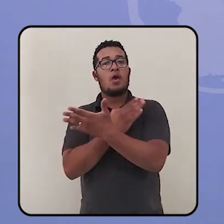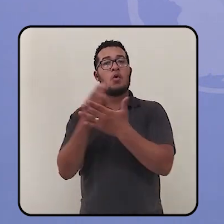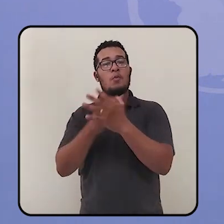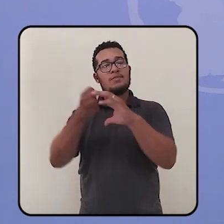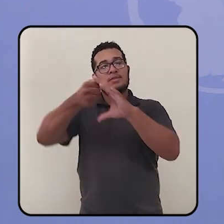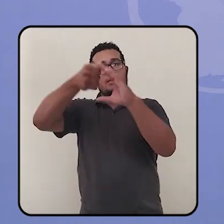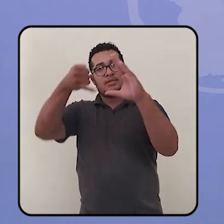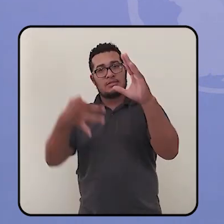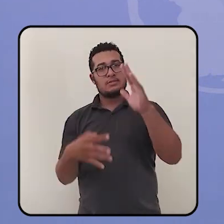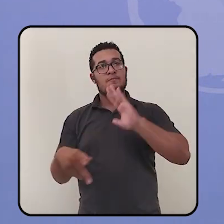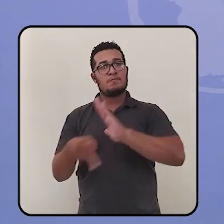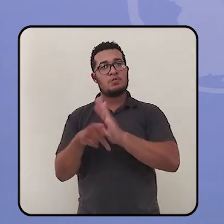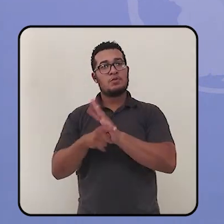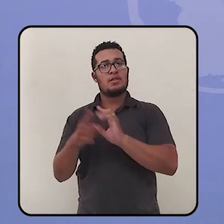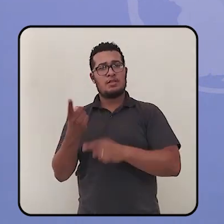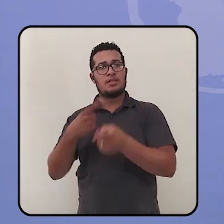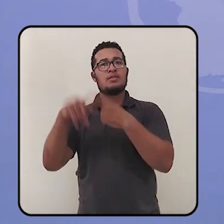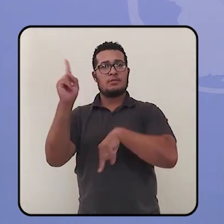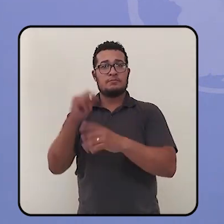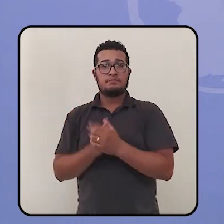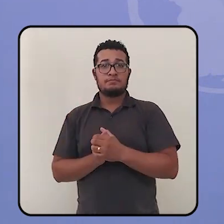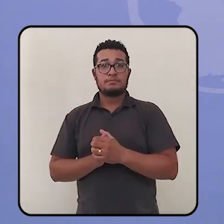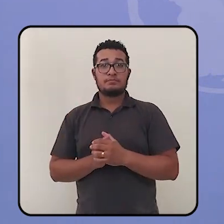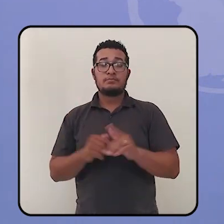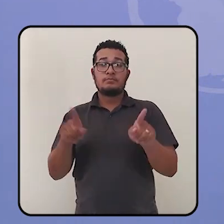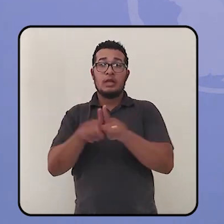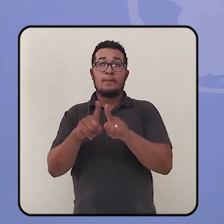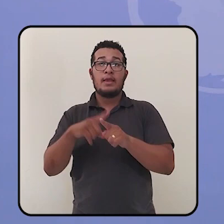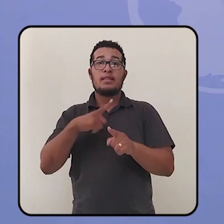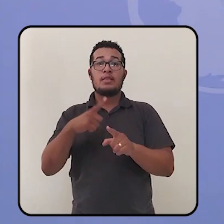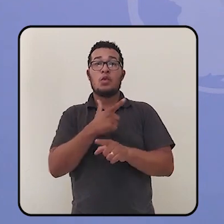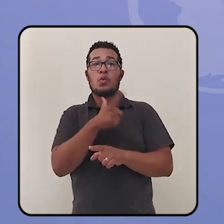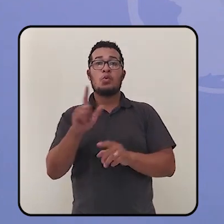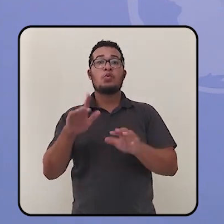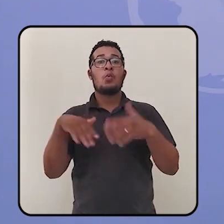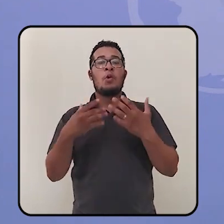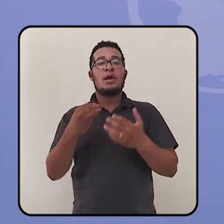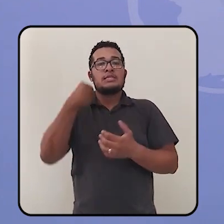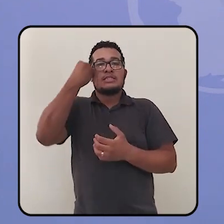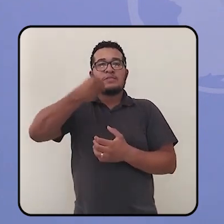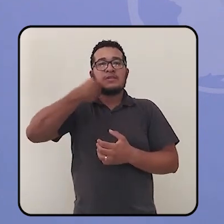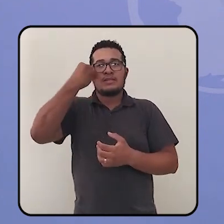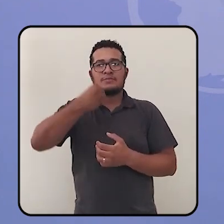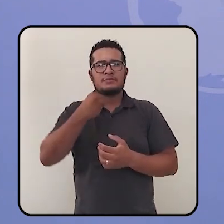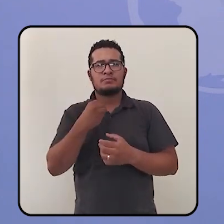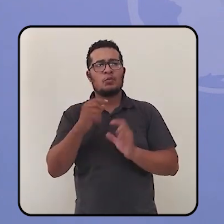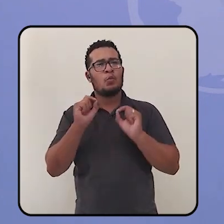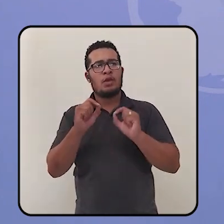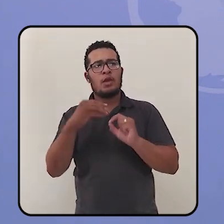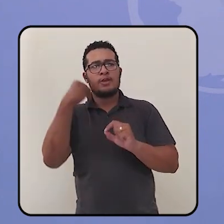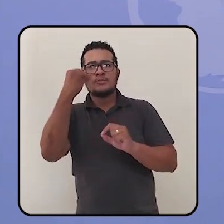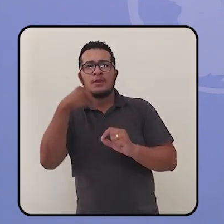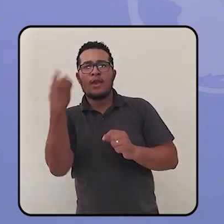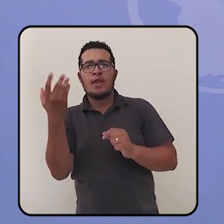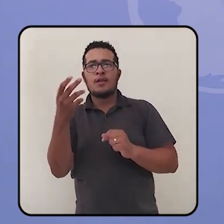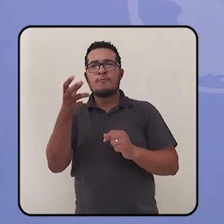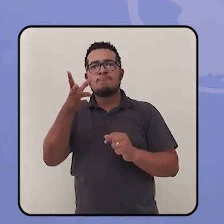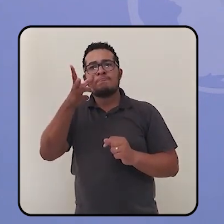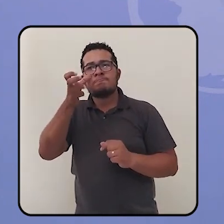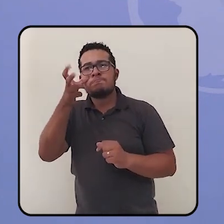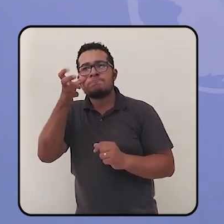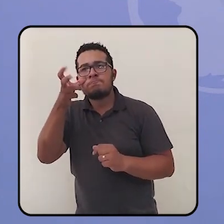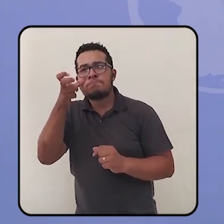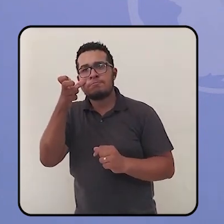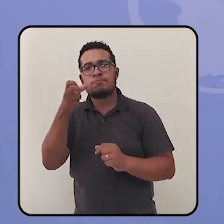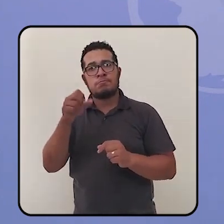grandes características do renascimento temos uma também que o experimentalismo isso mesmo a questão de experimentar de observar